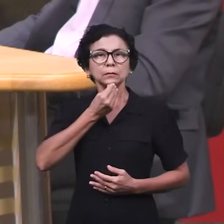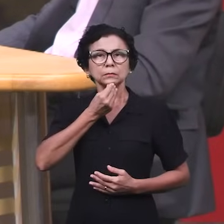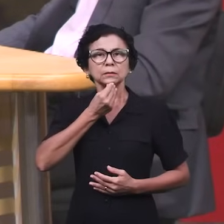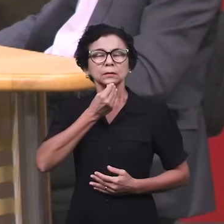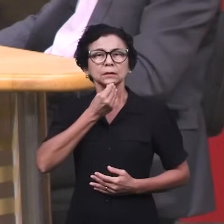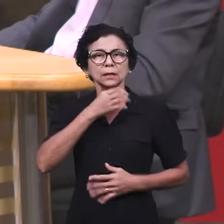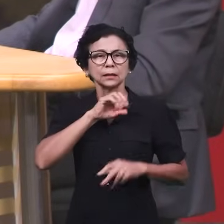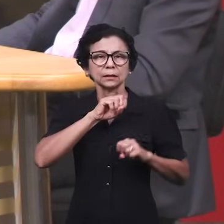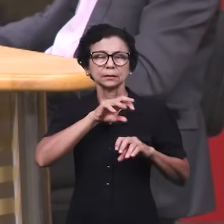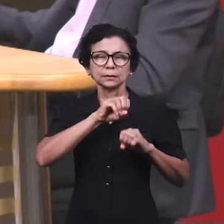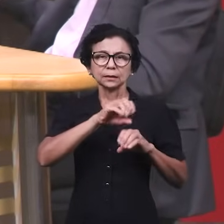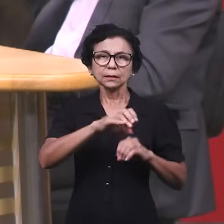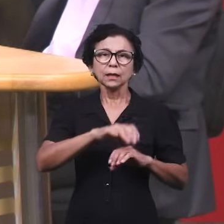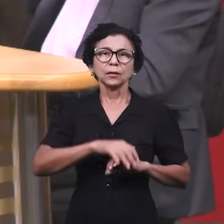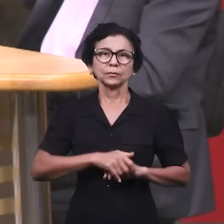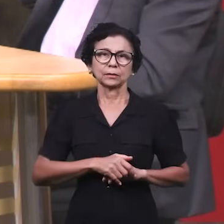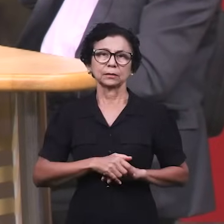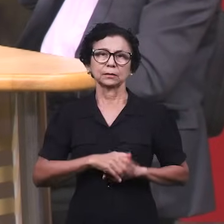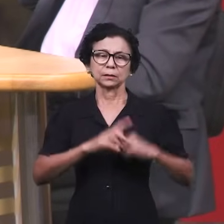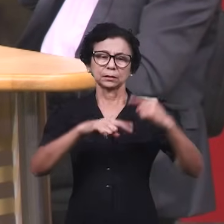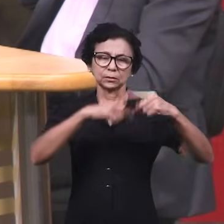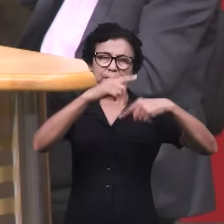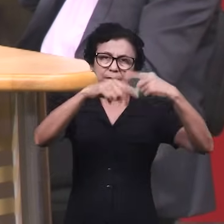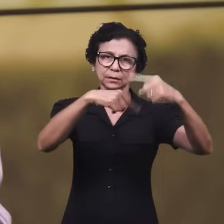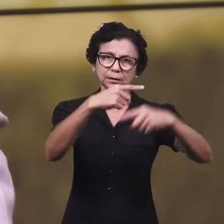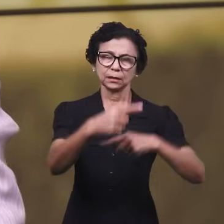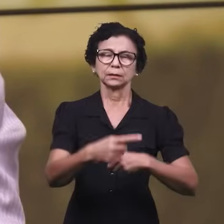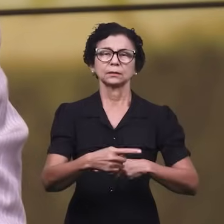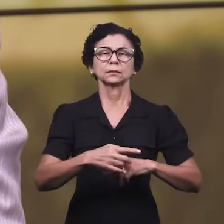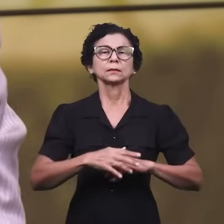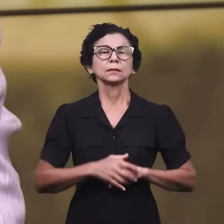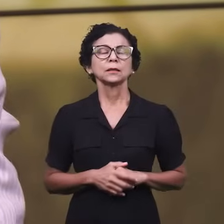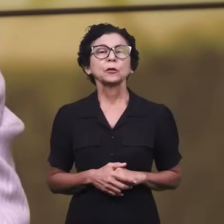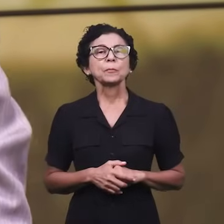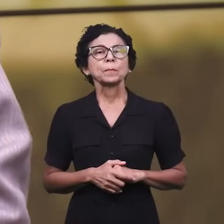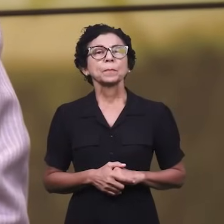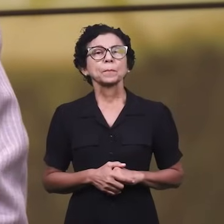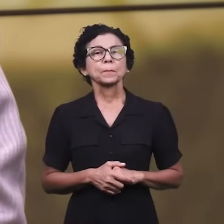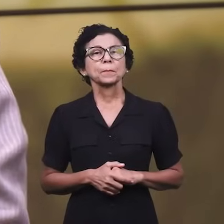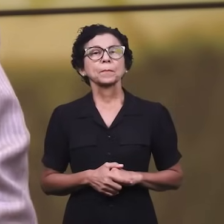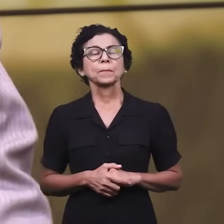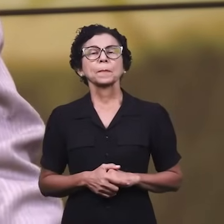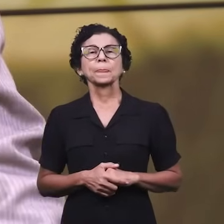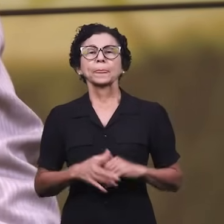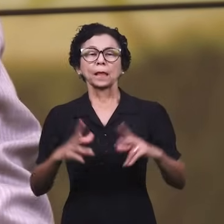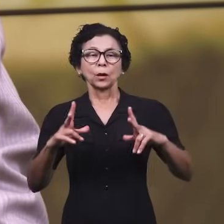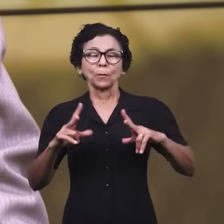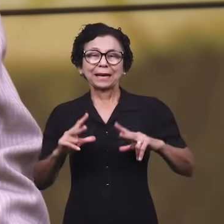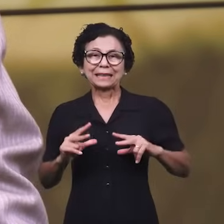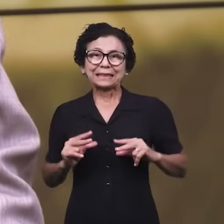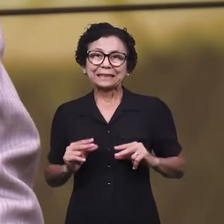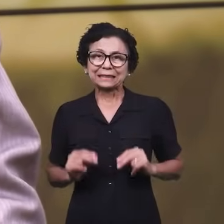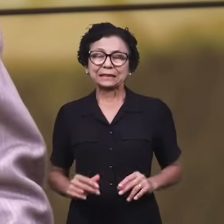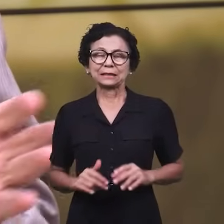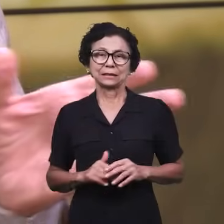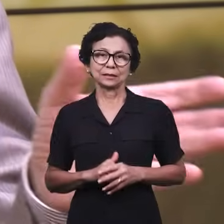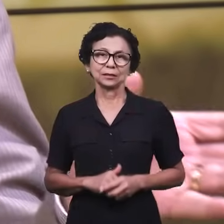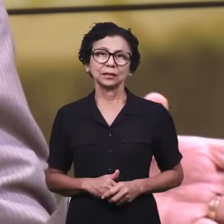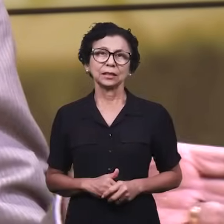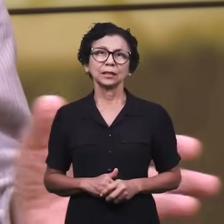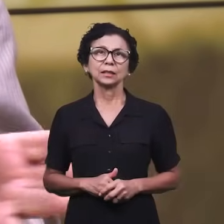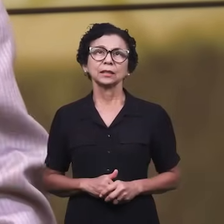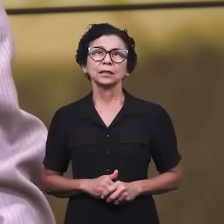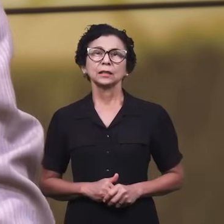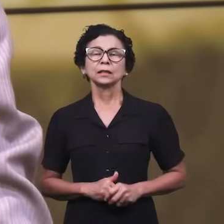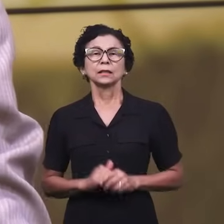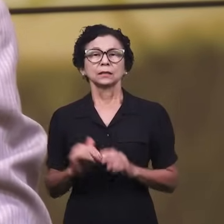dizendo para ele nunca faltará aquele que vai transmitir esta bênção sobre a sua casa no meio de uma catástrofe muito grande aí